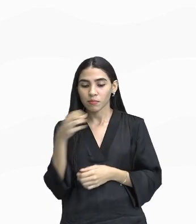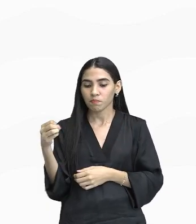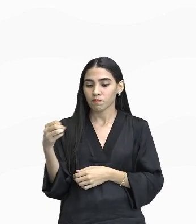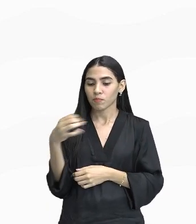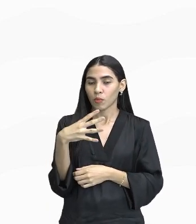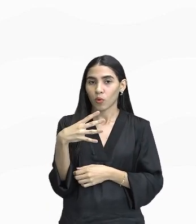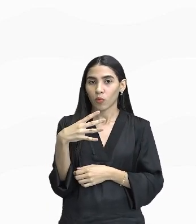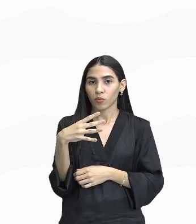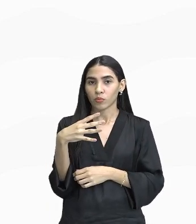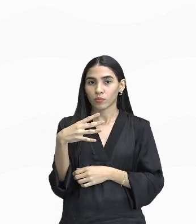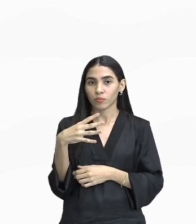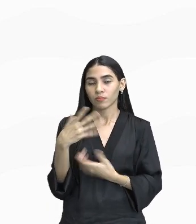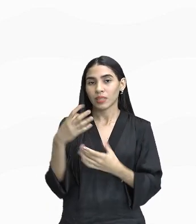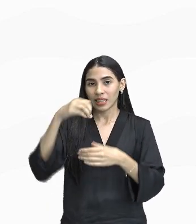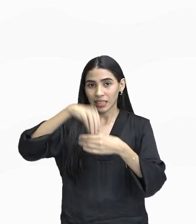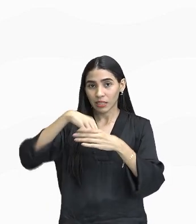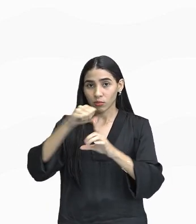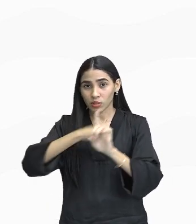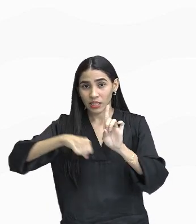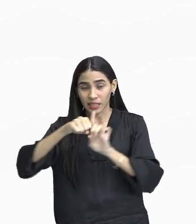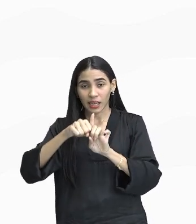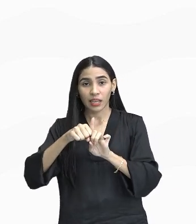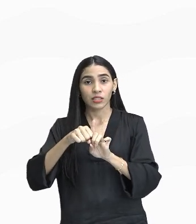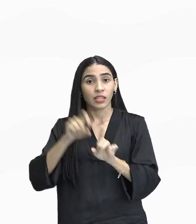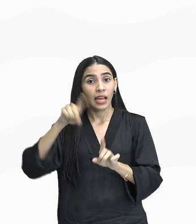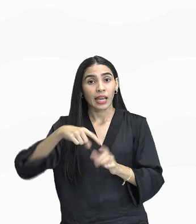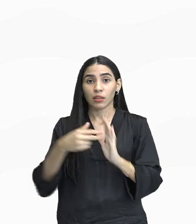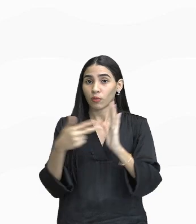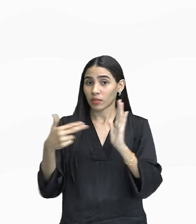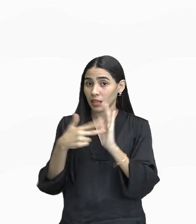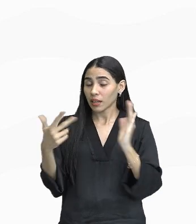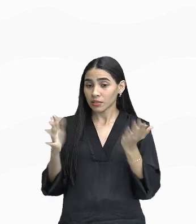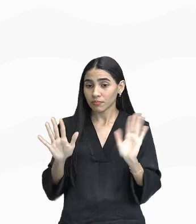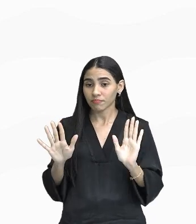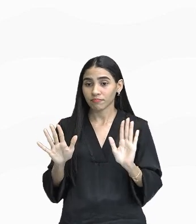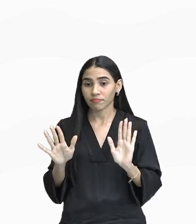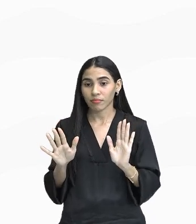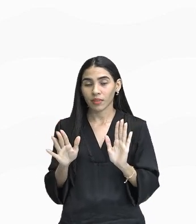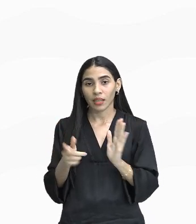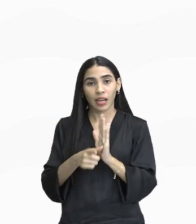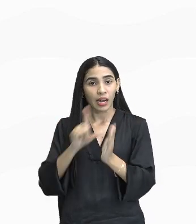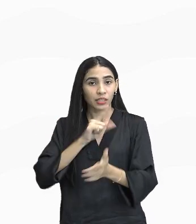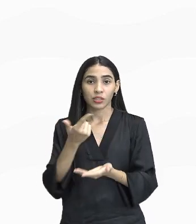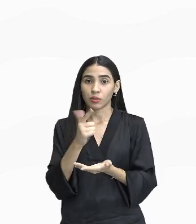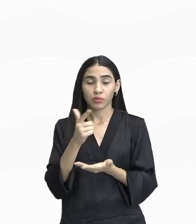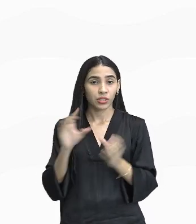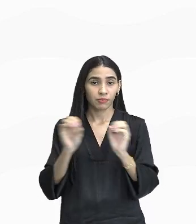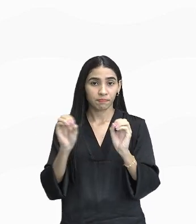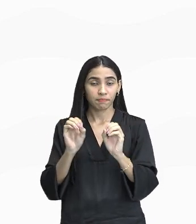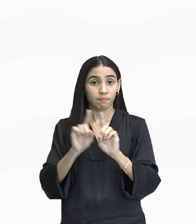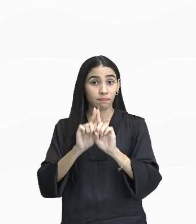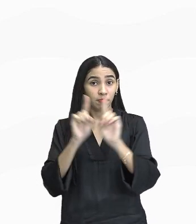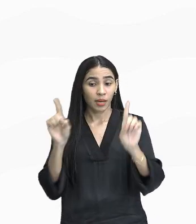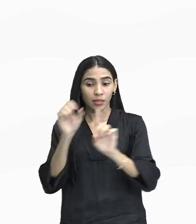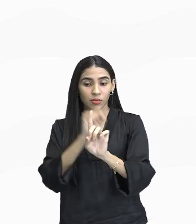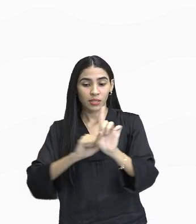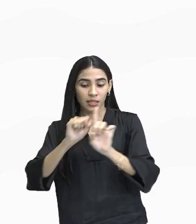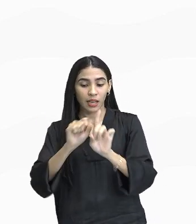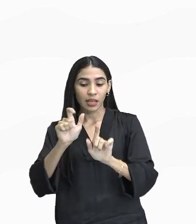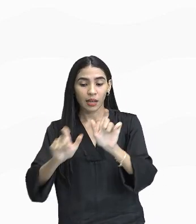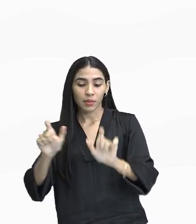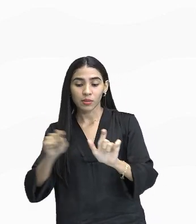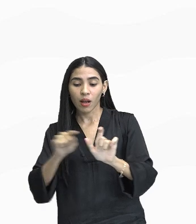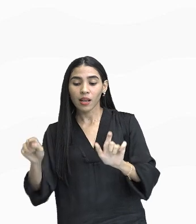na sociedade, esse algo é uma novidade. Exatamente. É algo que não existia. Não existia. E a sociedade, as